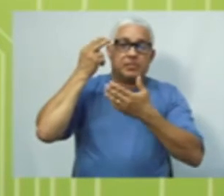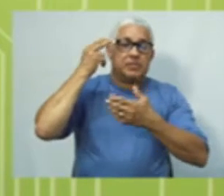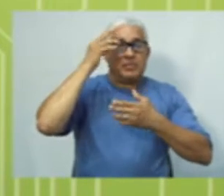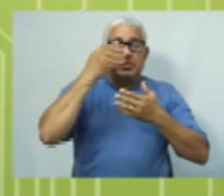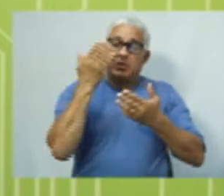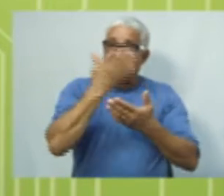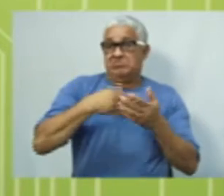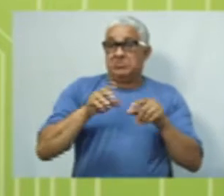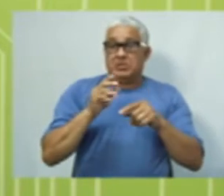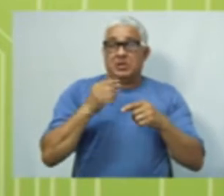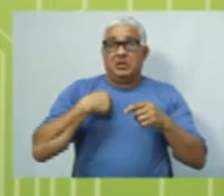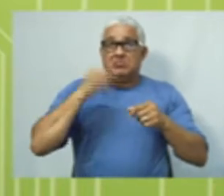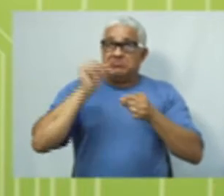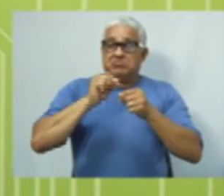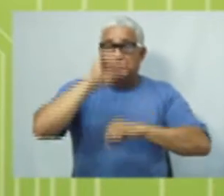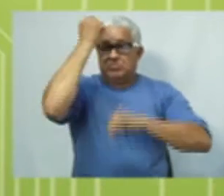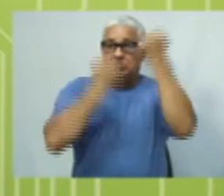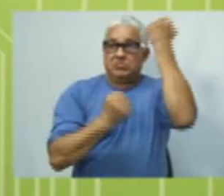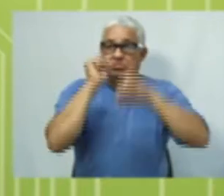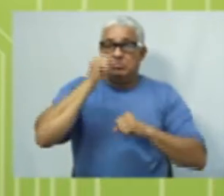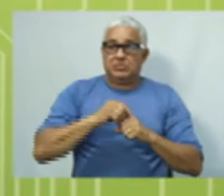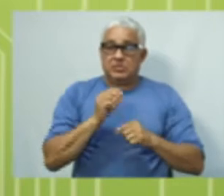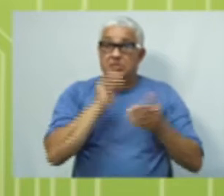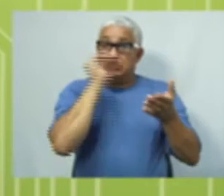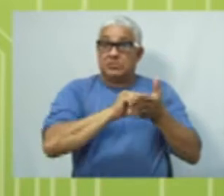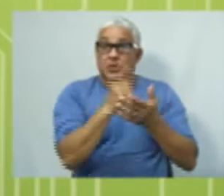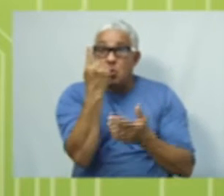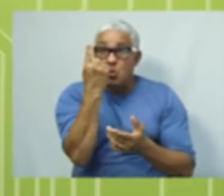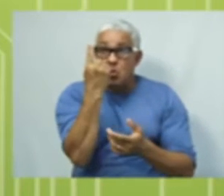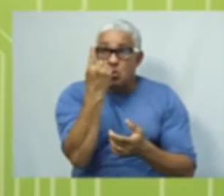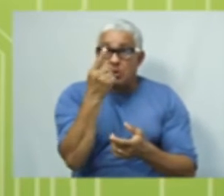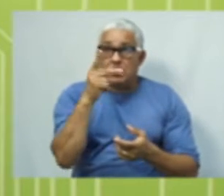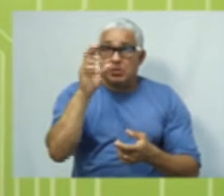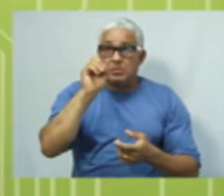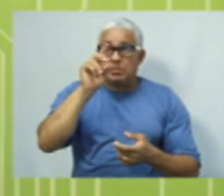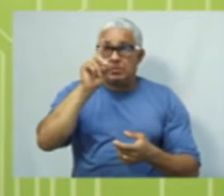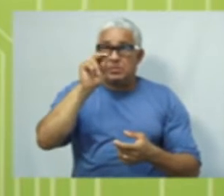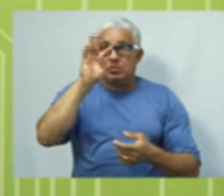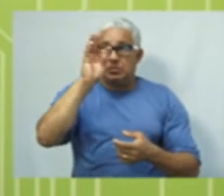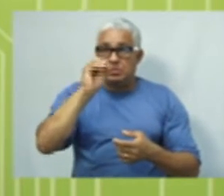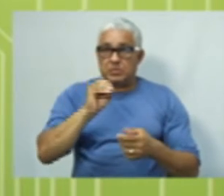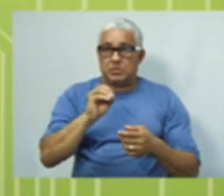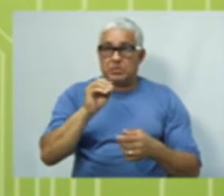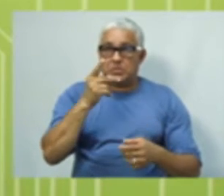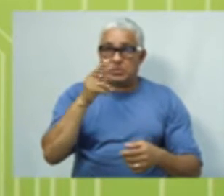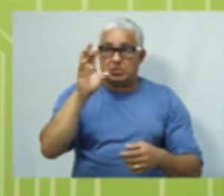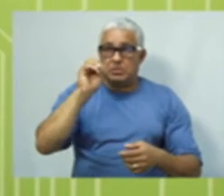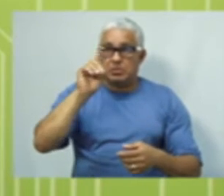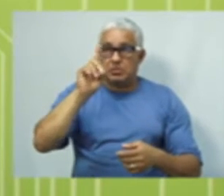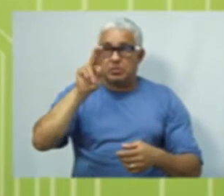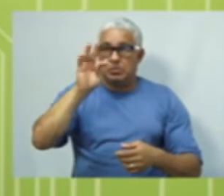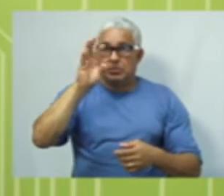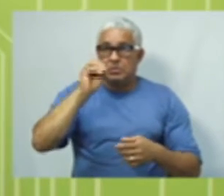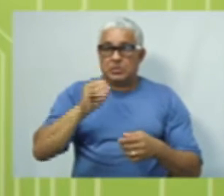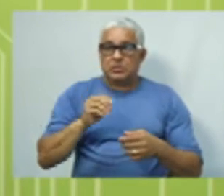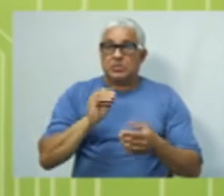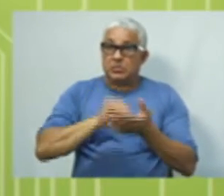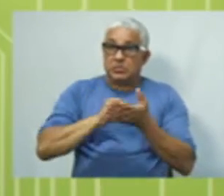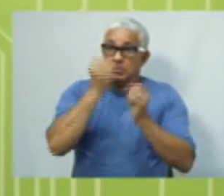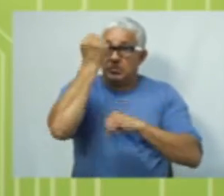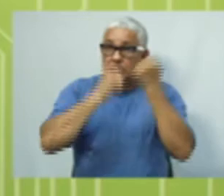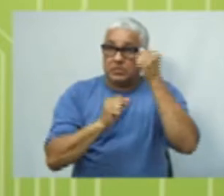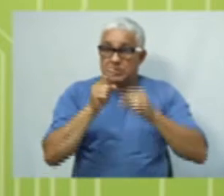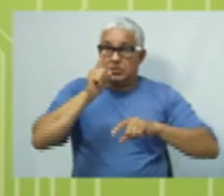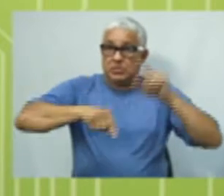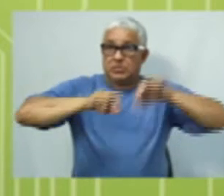ali vamos dizer assim, um ingrediente necessário, né, uma composição necessária para a fabricação daquele